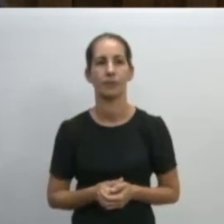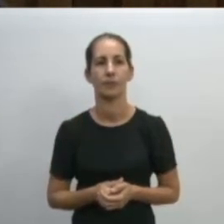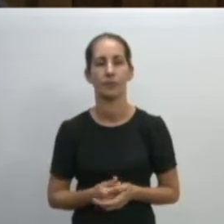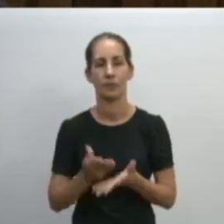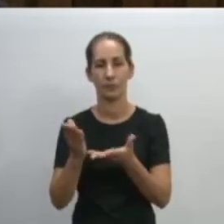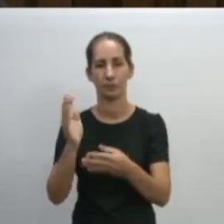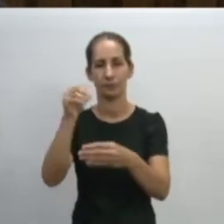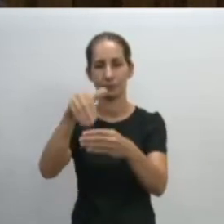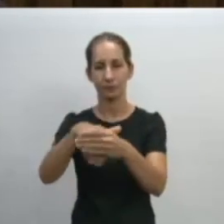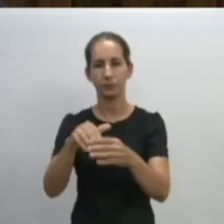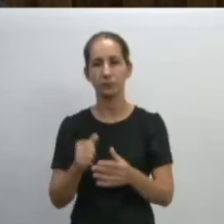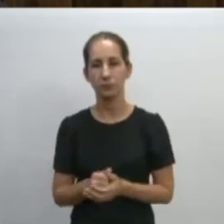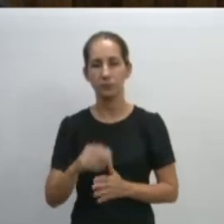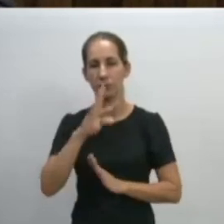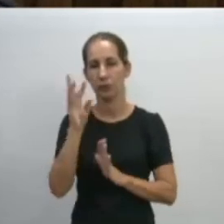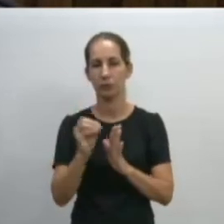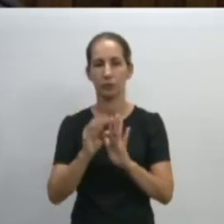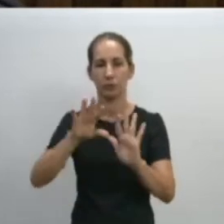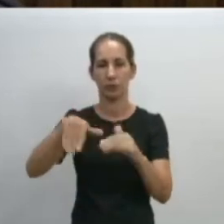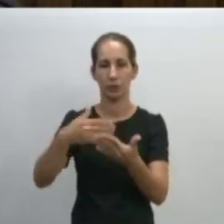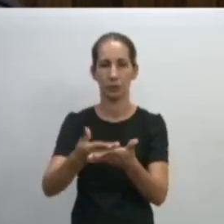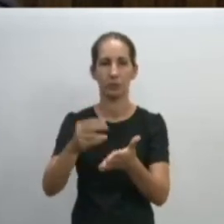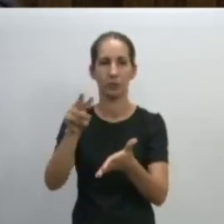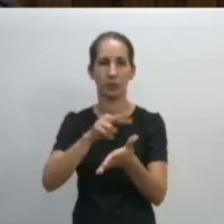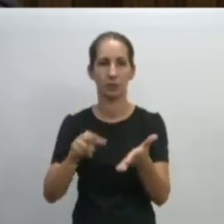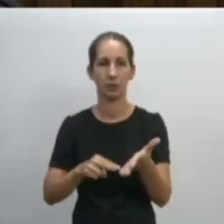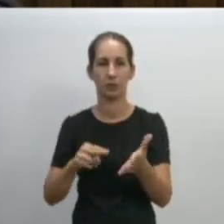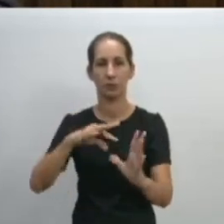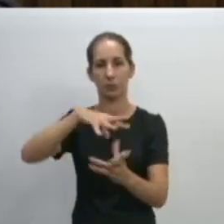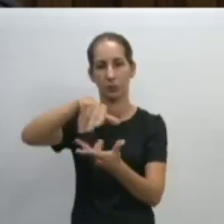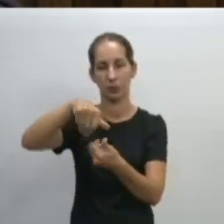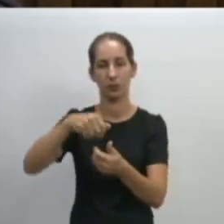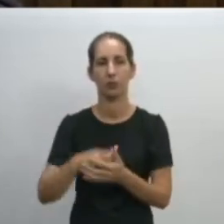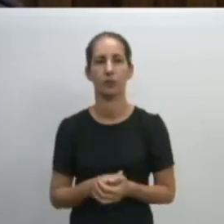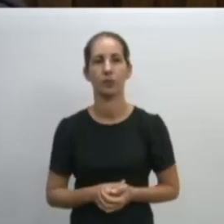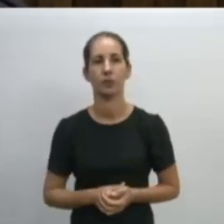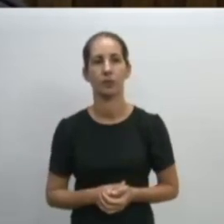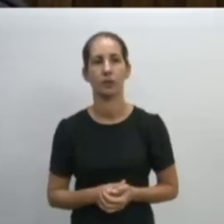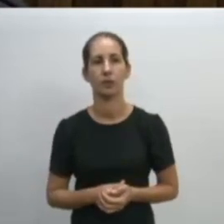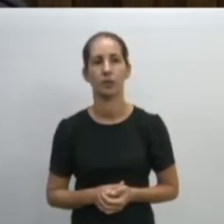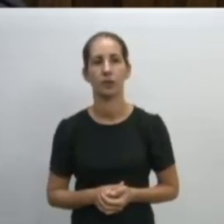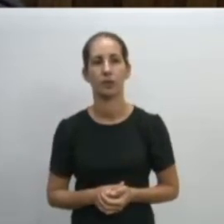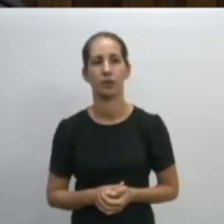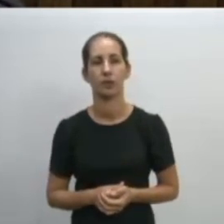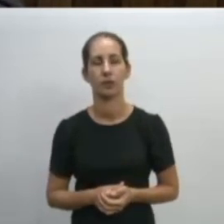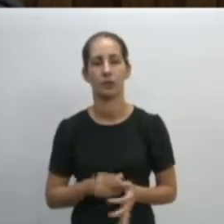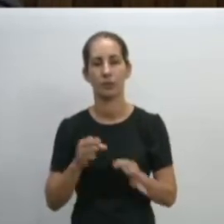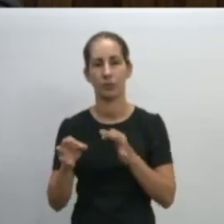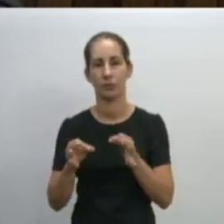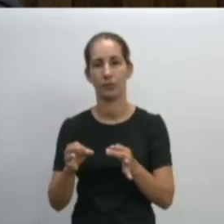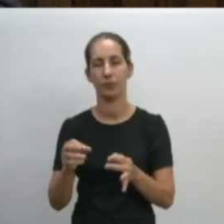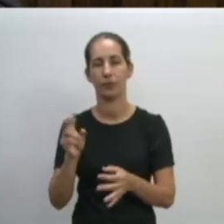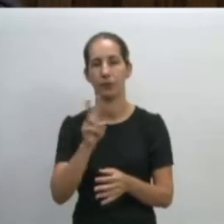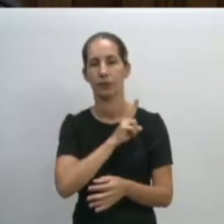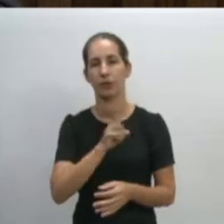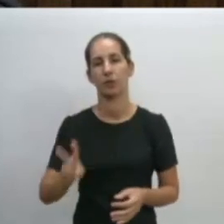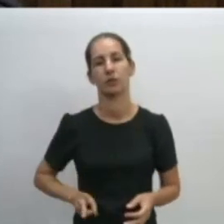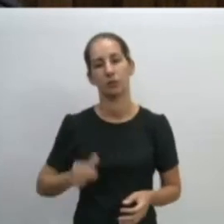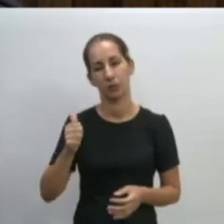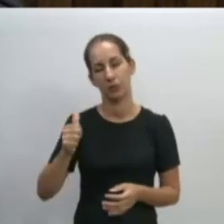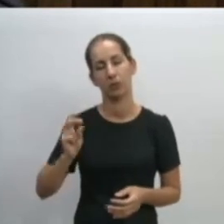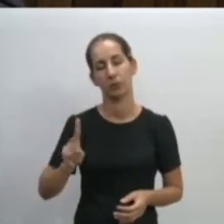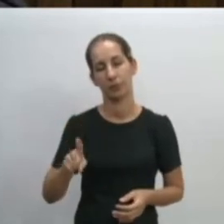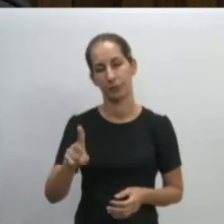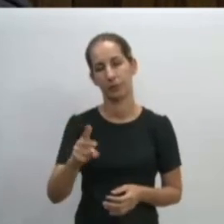Coloco agora em votação todos os requerimentos lidos em bloco. Senhor presidente, questão de ordem, senhor presidente. Vereadores que aprovam, permaneça como